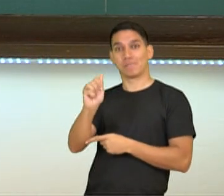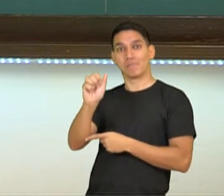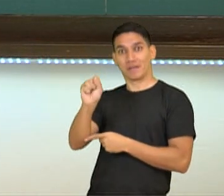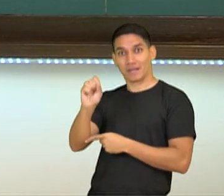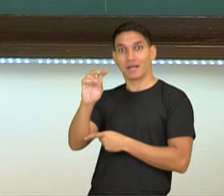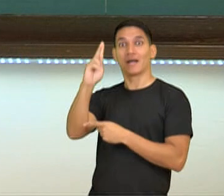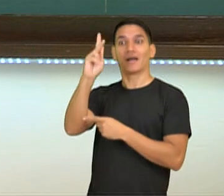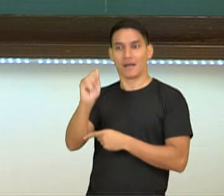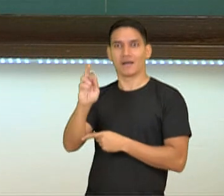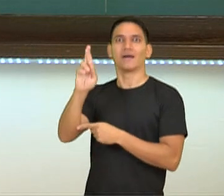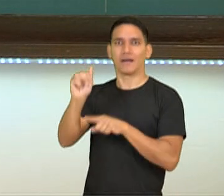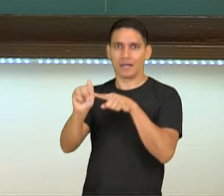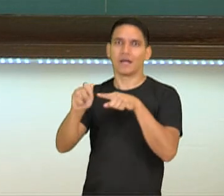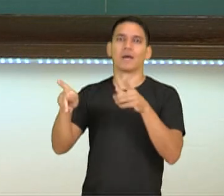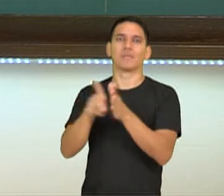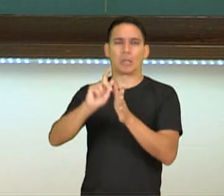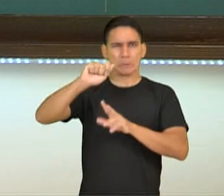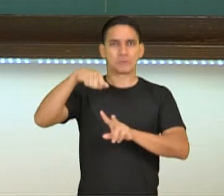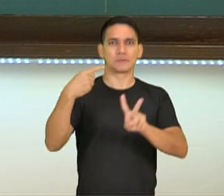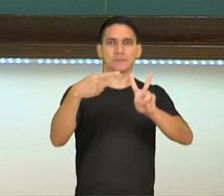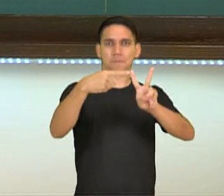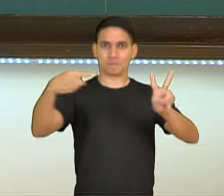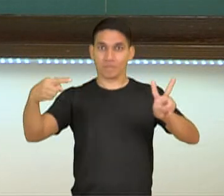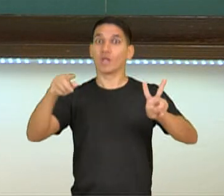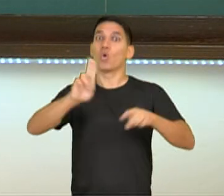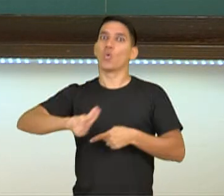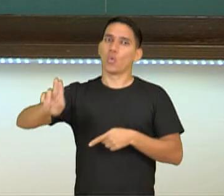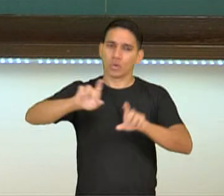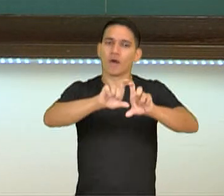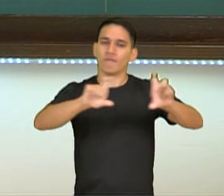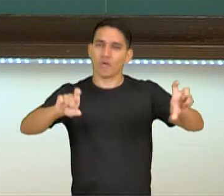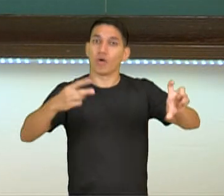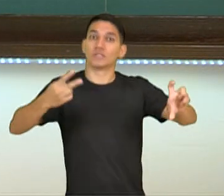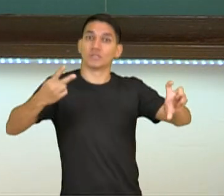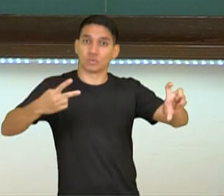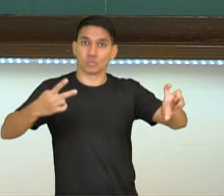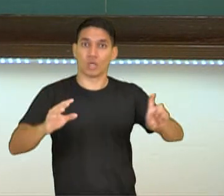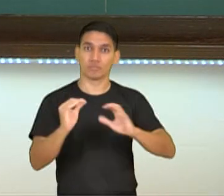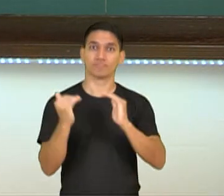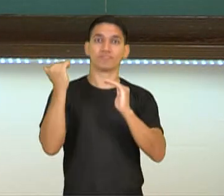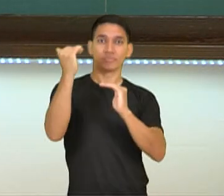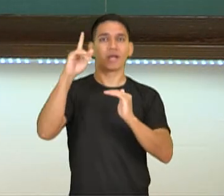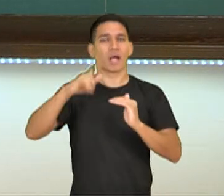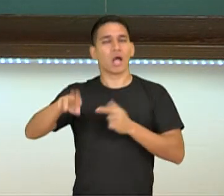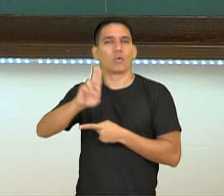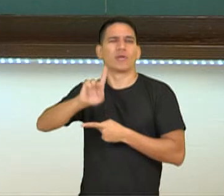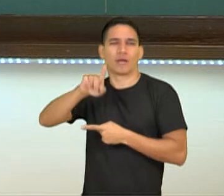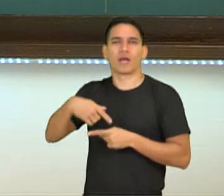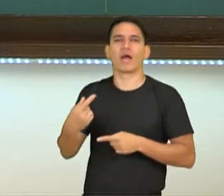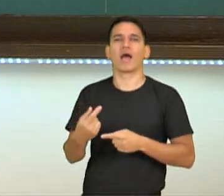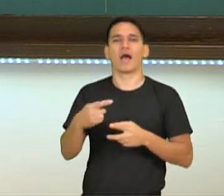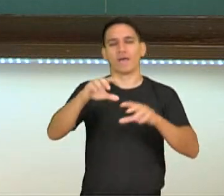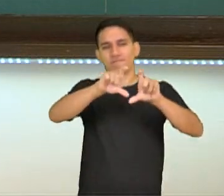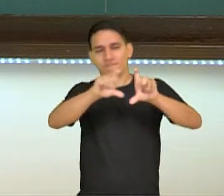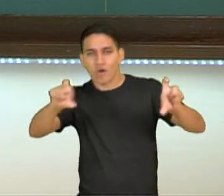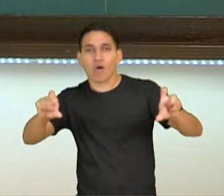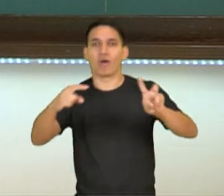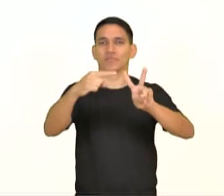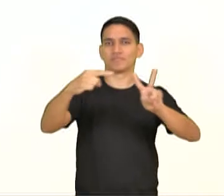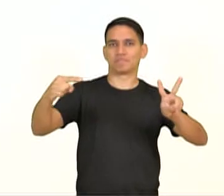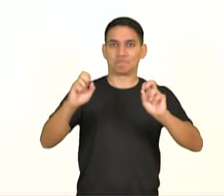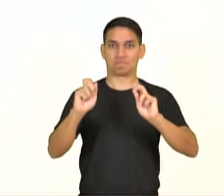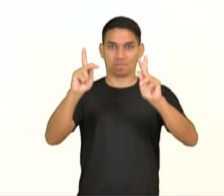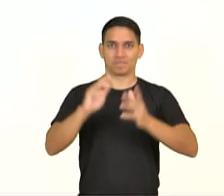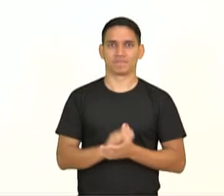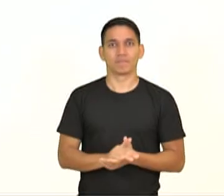resolver equações do segundo grau utilizando uma fórmula, qual é a fórmula de Bhaskara? Belezinha? Então vamos lá. Olha